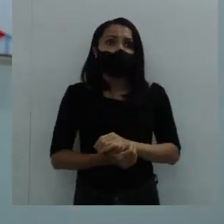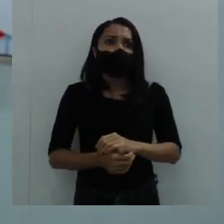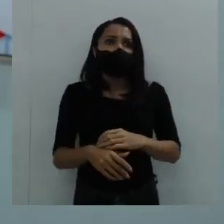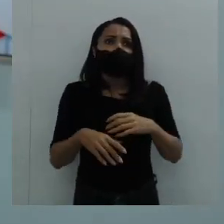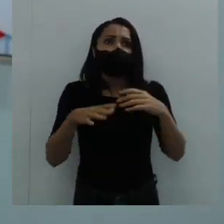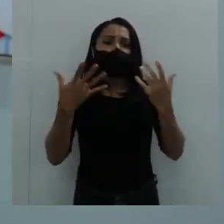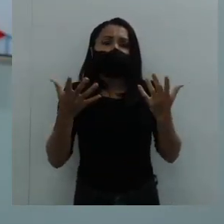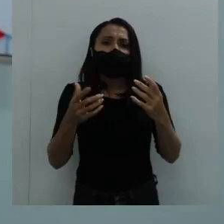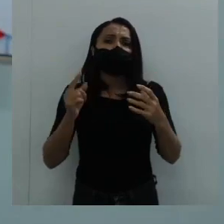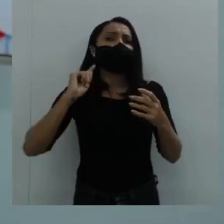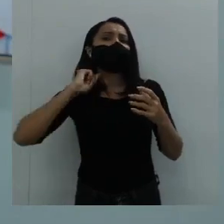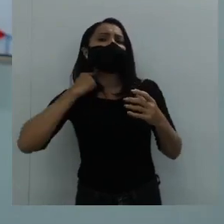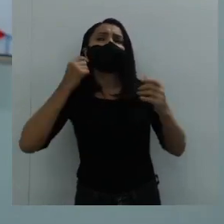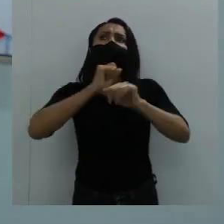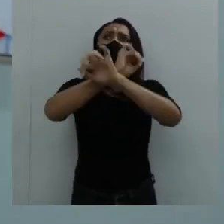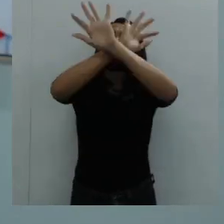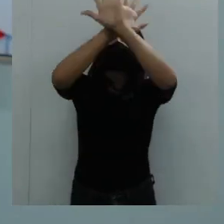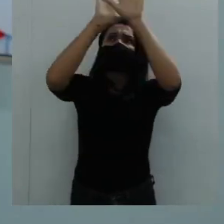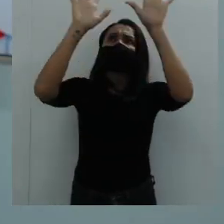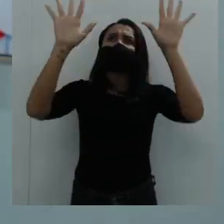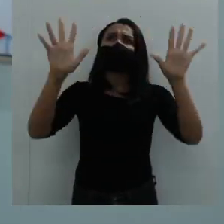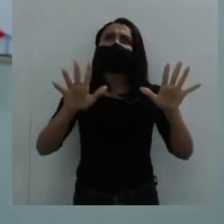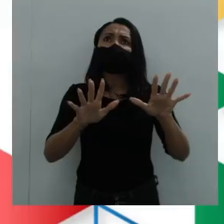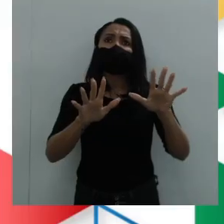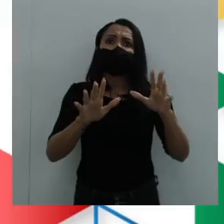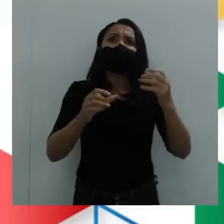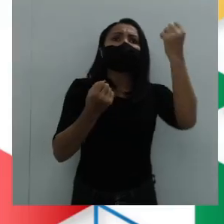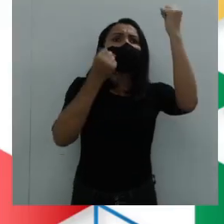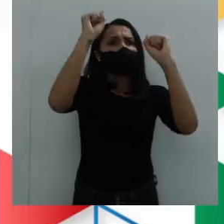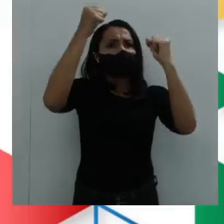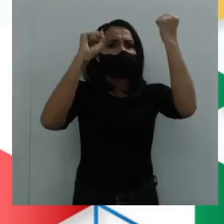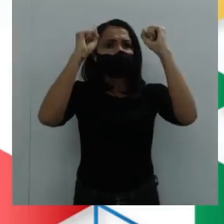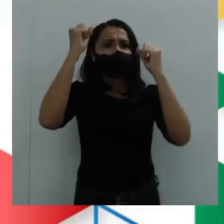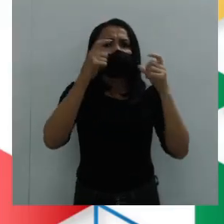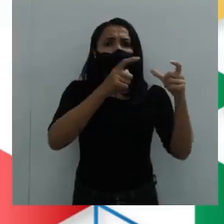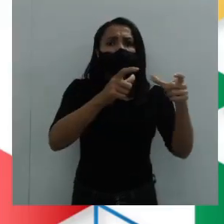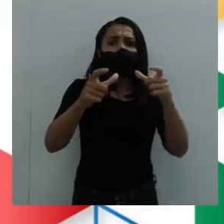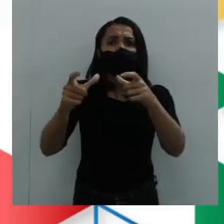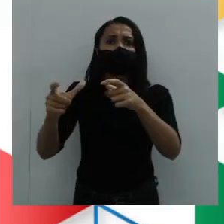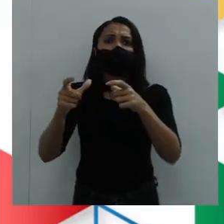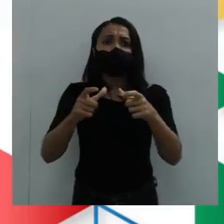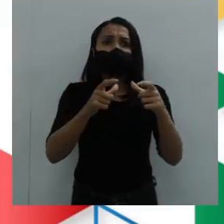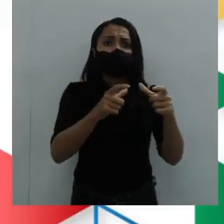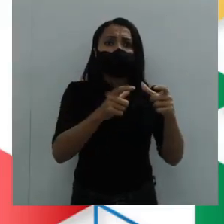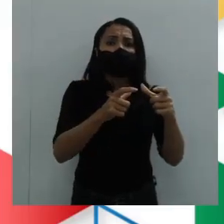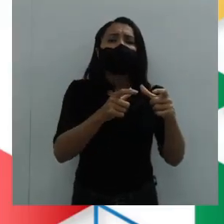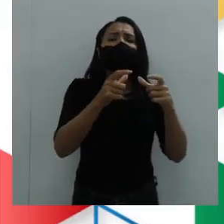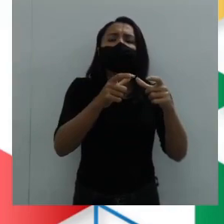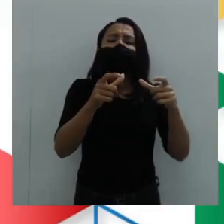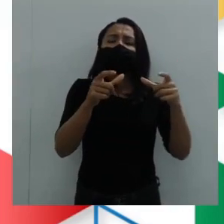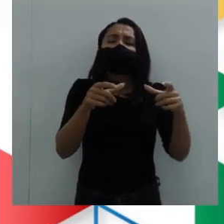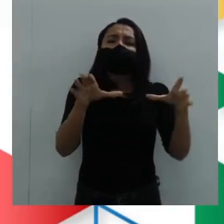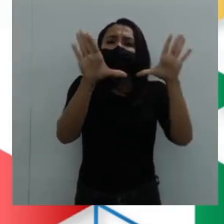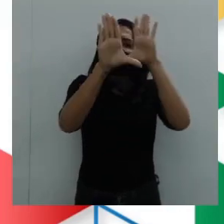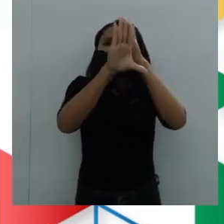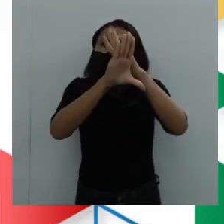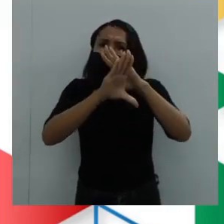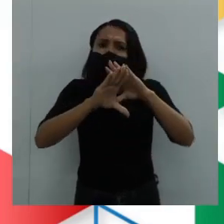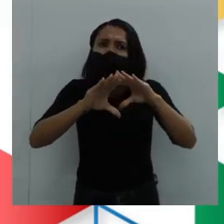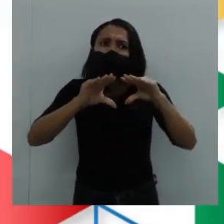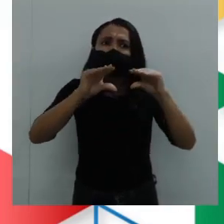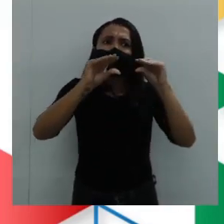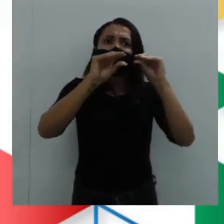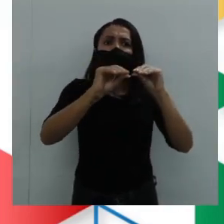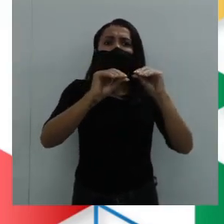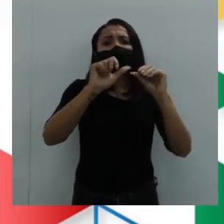poluição atmosférica pelas indústrias, que em algumas regiões já tem provocado a diminuição da